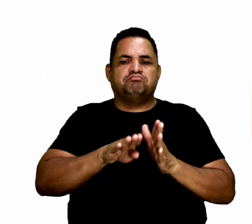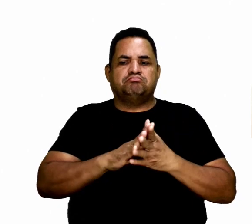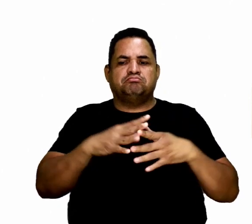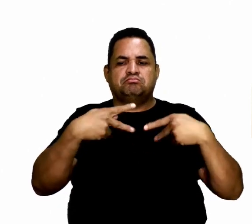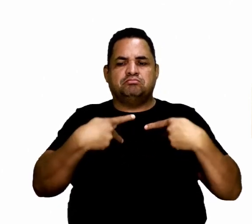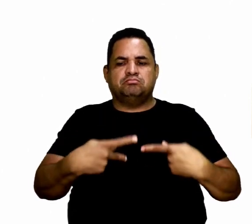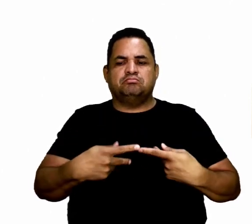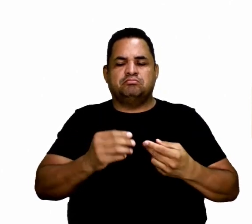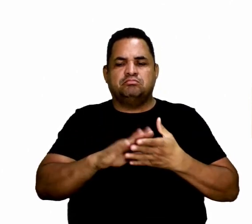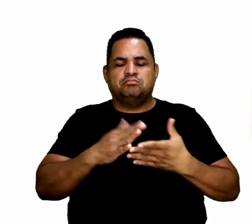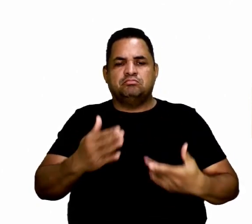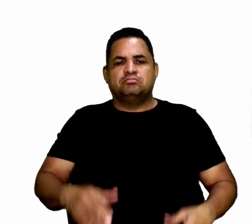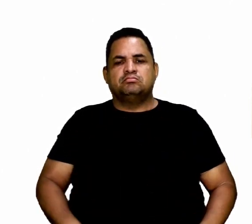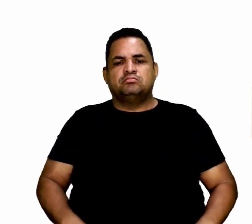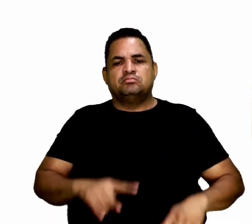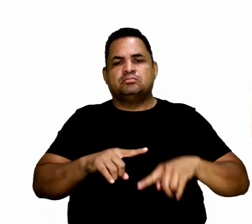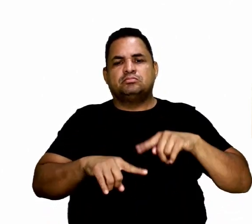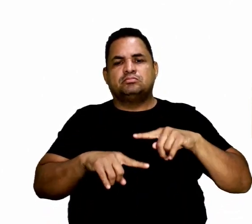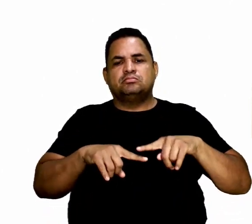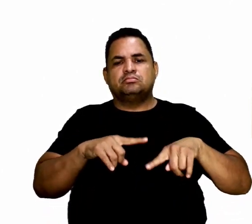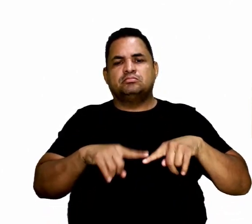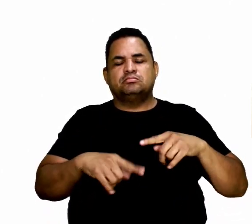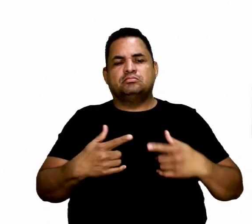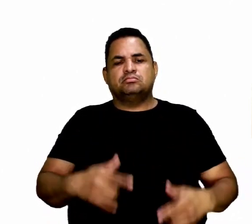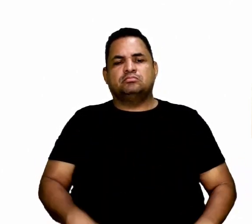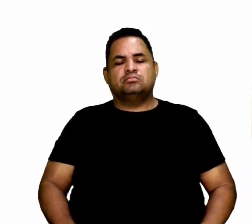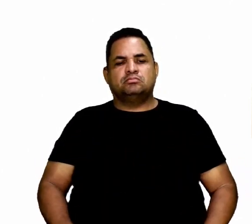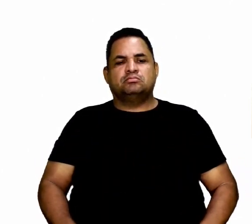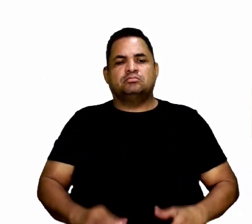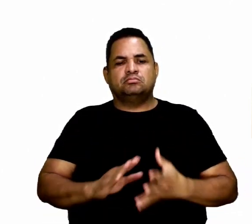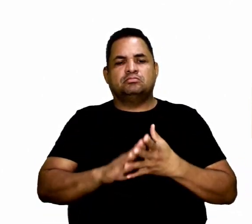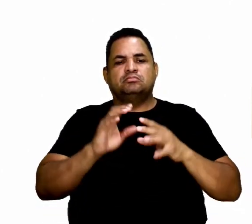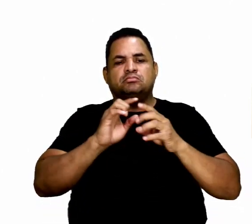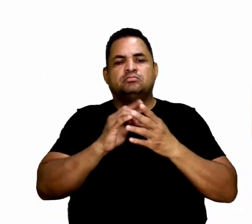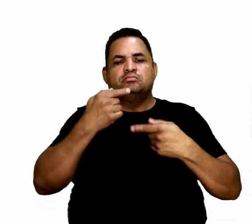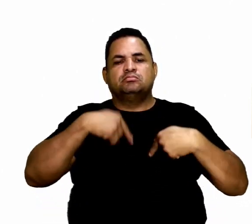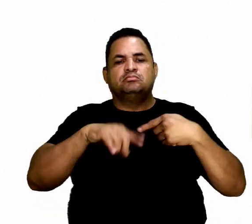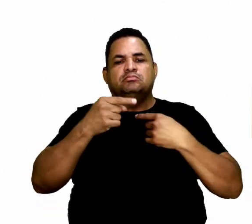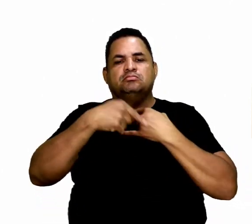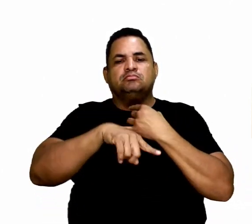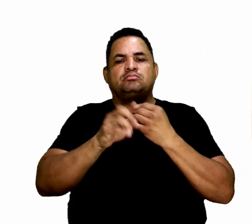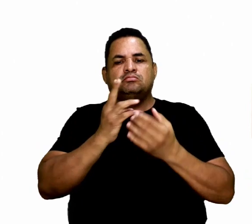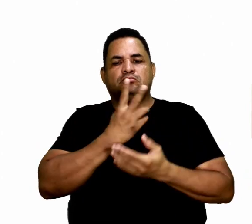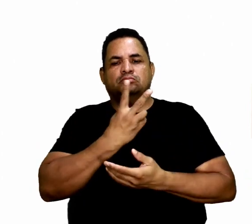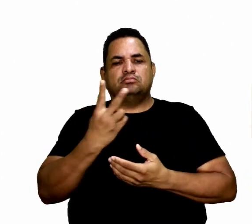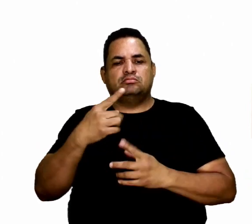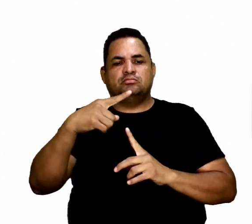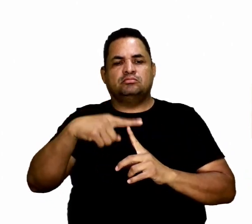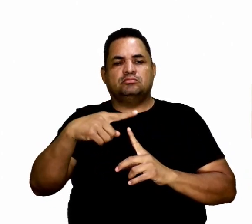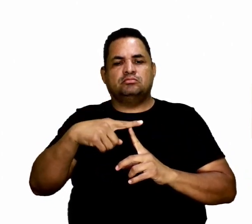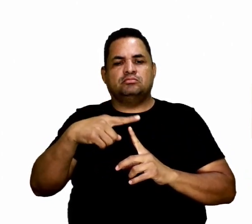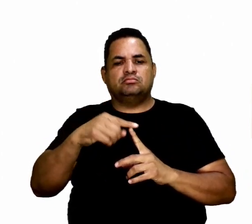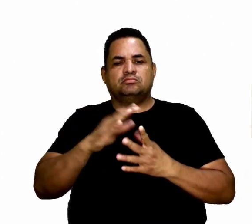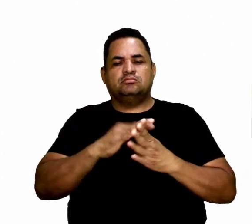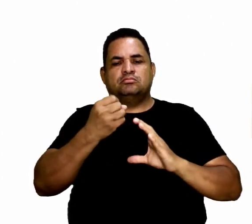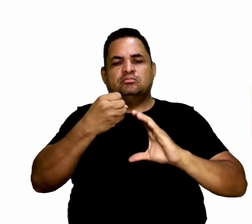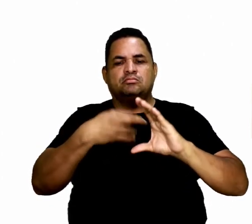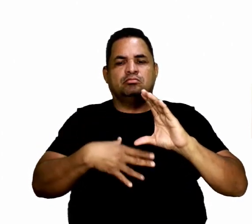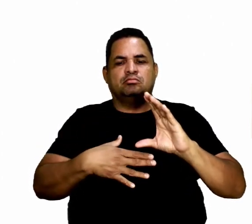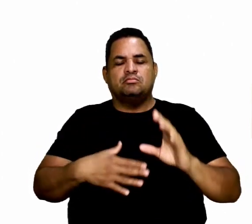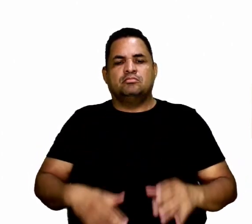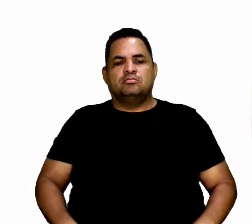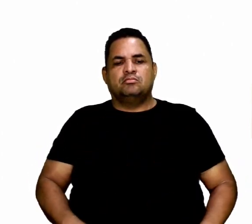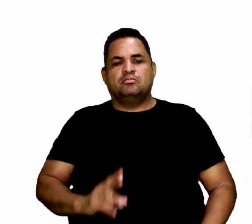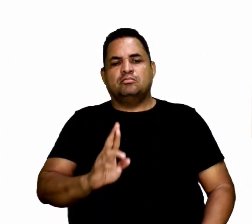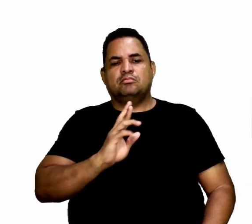estranho. Então, olha aí, ó. Você sabia que o sistema imune é dividido em dois tipos de imunidade que caracterizam os dois tipos de